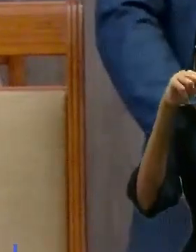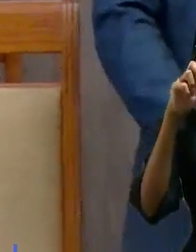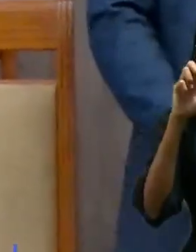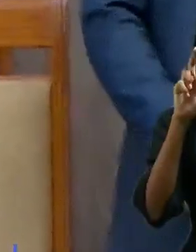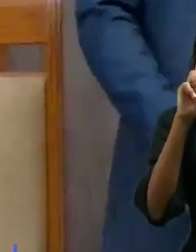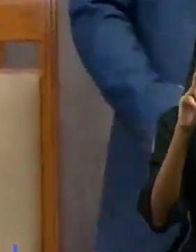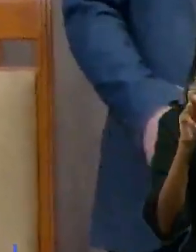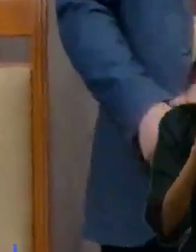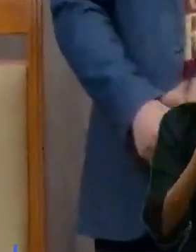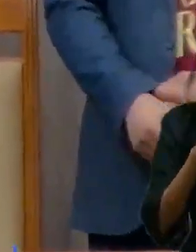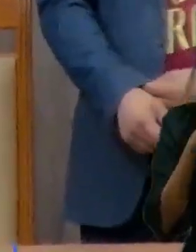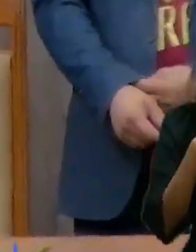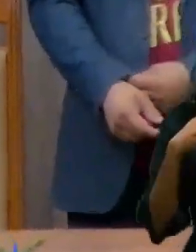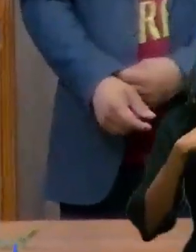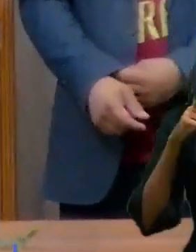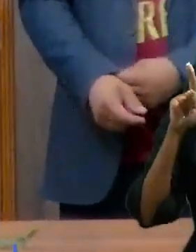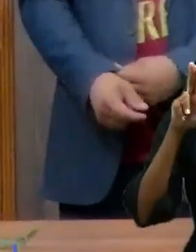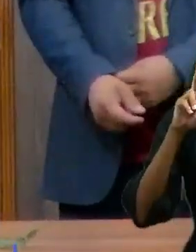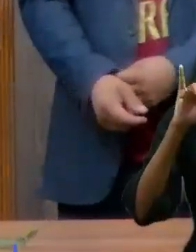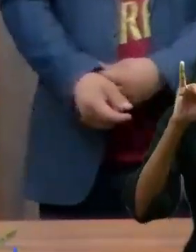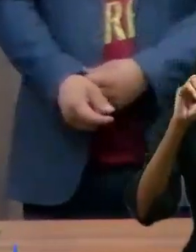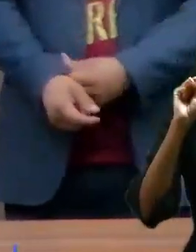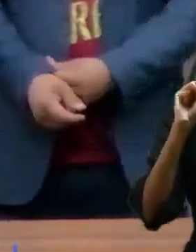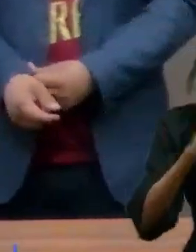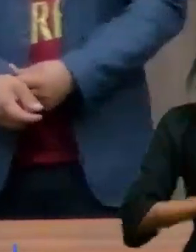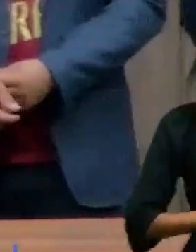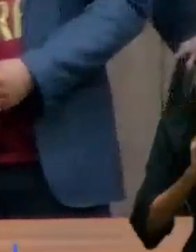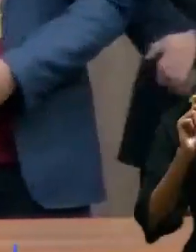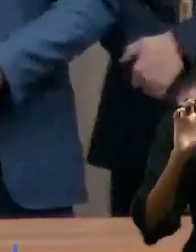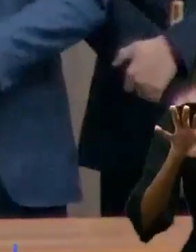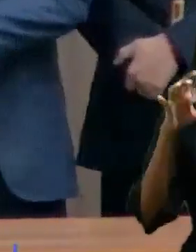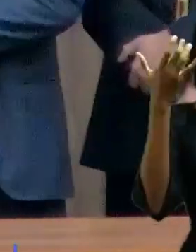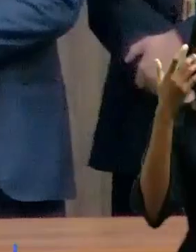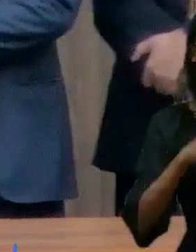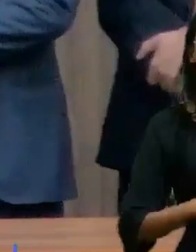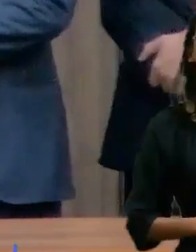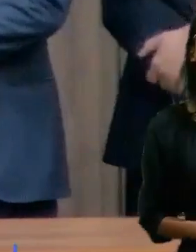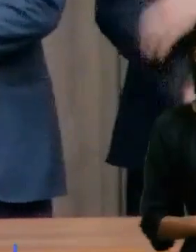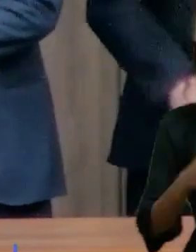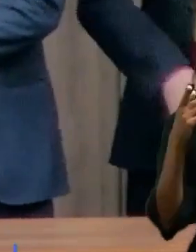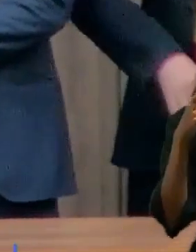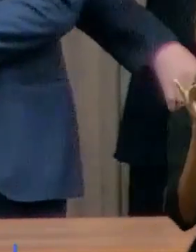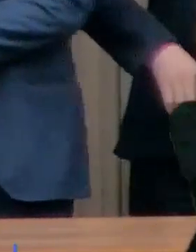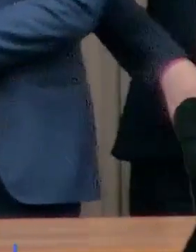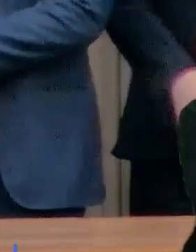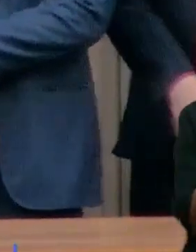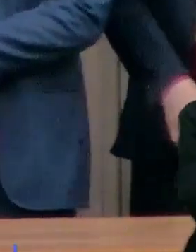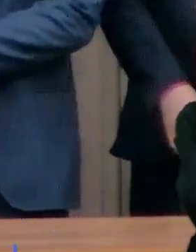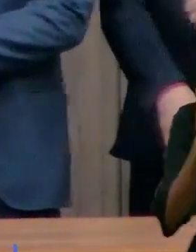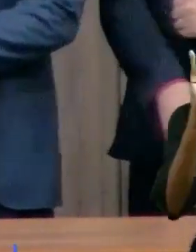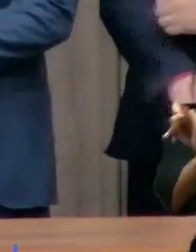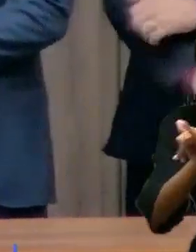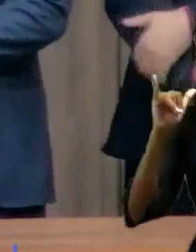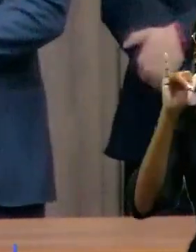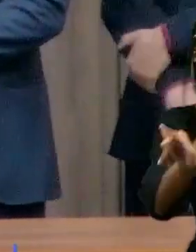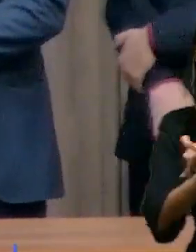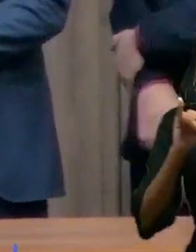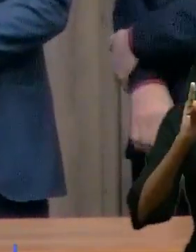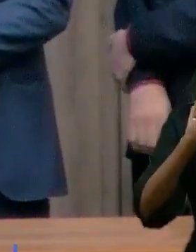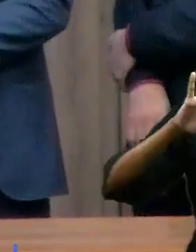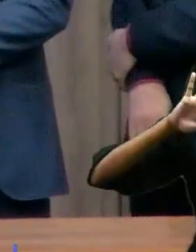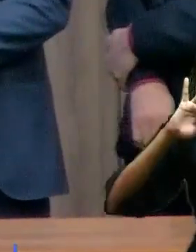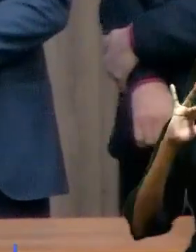está sendo veiculado uma matéria pelos blogs pelos meios de